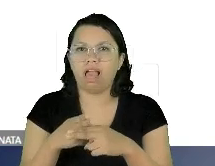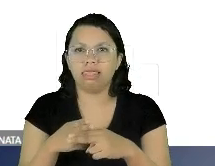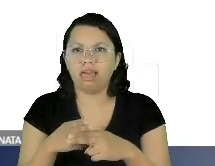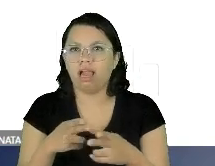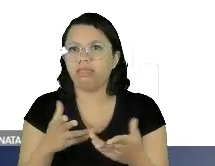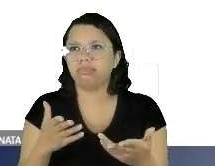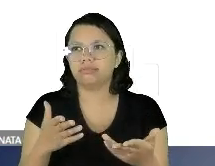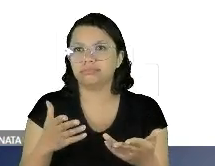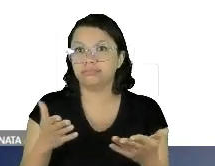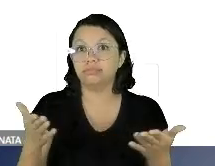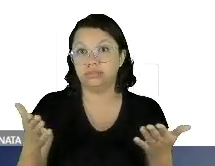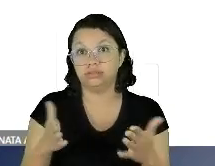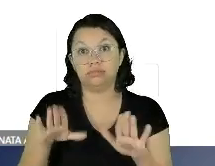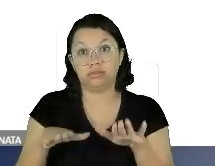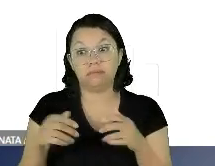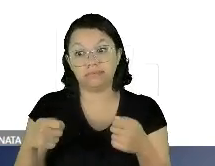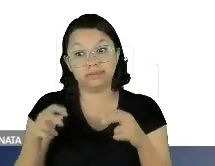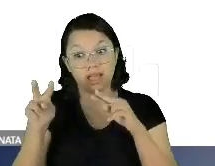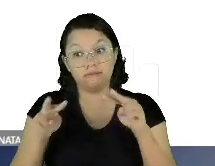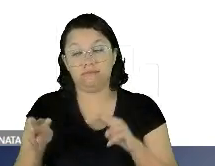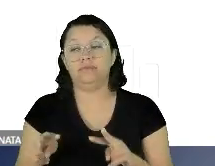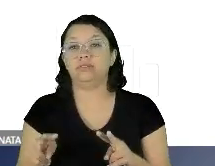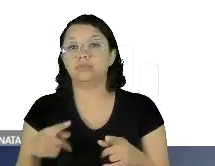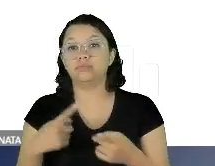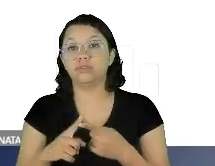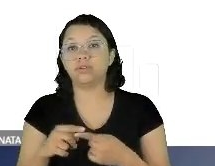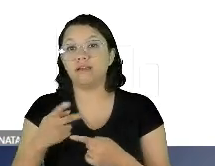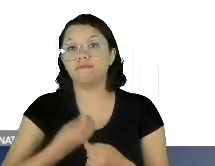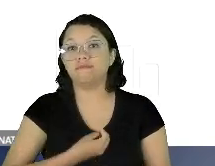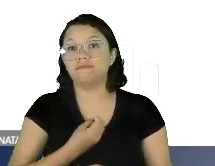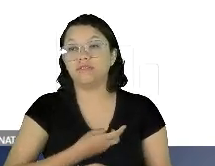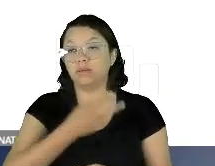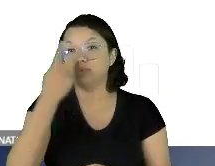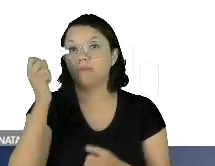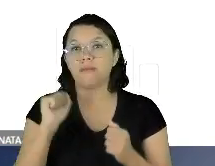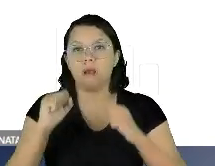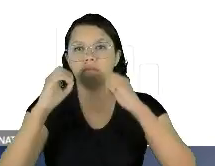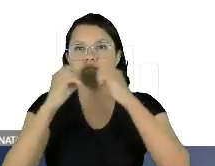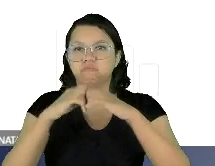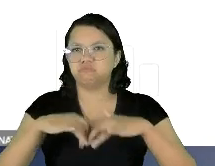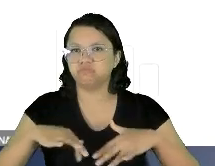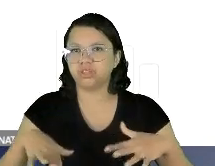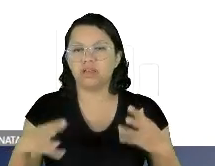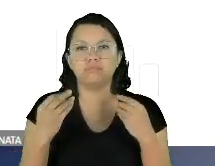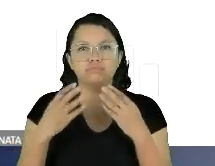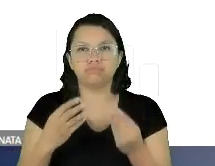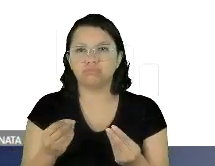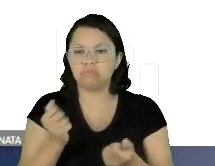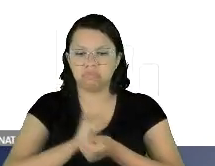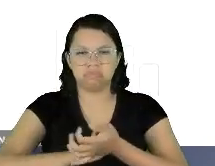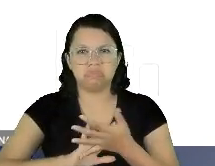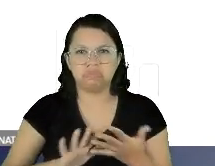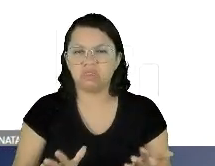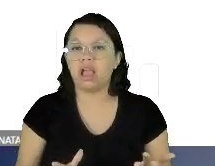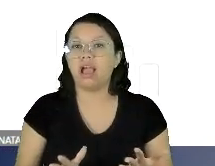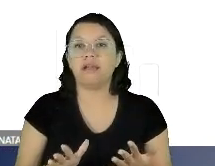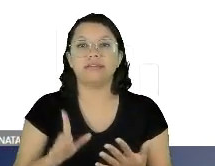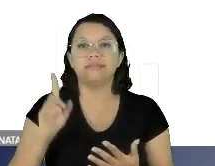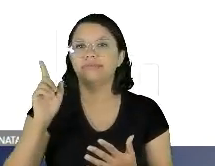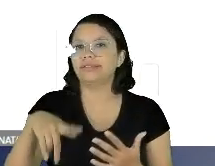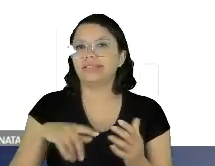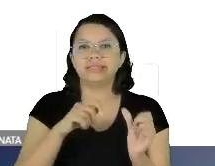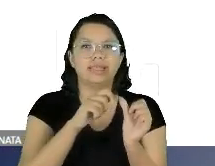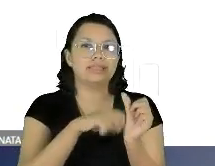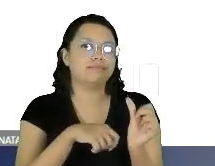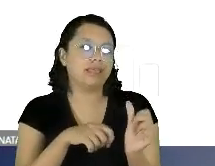isso daí talvez tenha que ser revisto, porque a vida de uma pessoa pode ser destruída e não vai ser uma pena de detenção de 6 meses